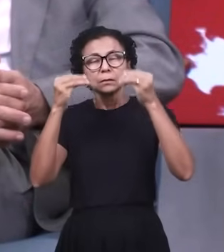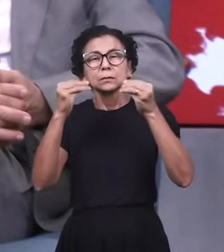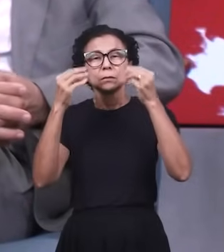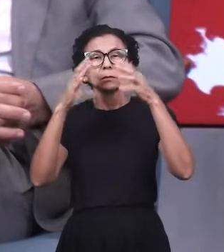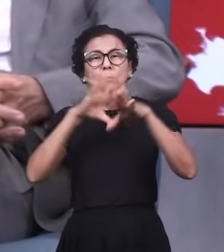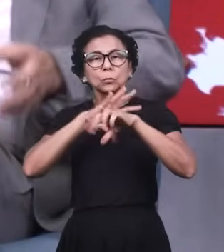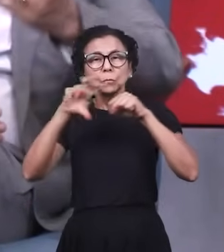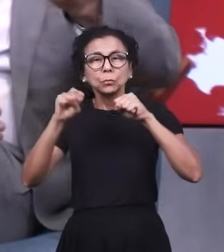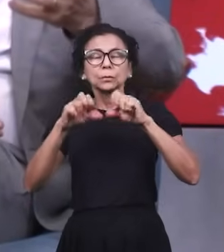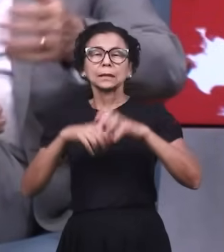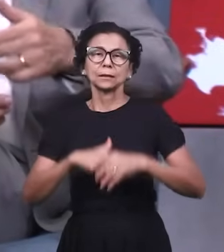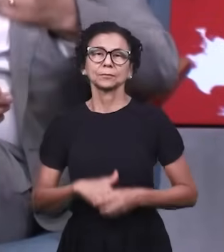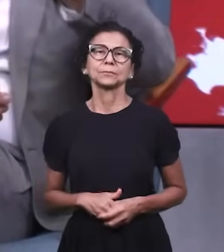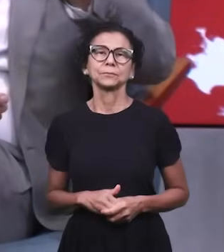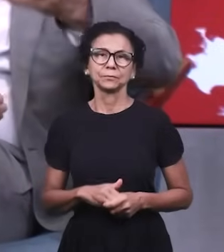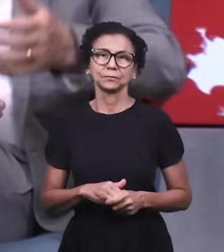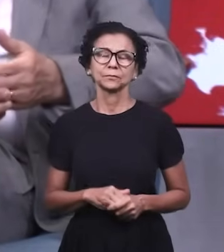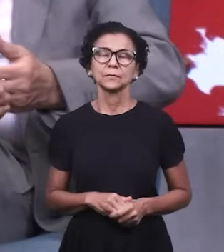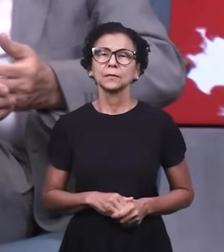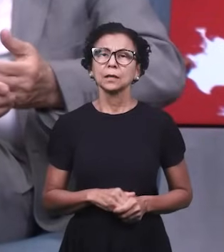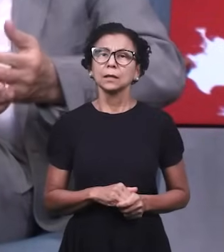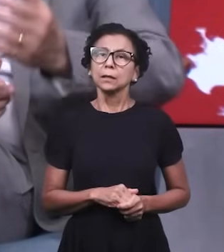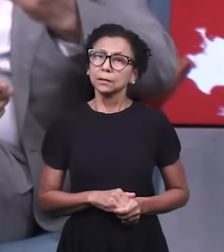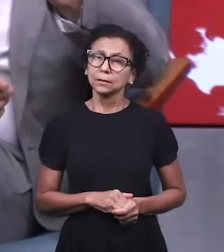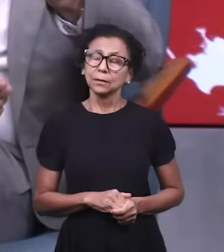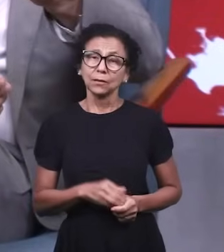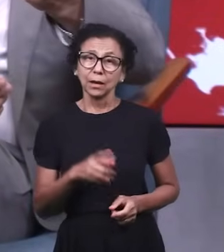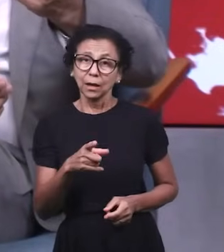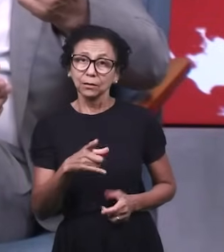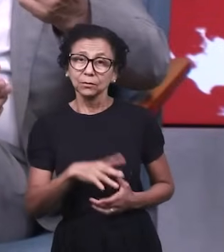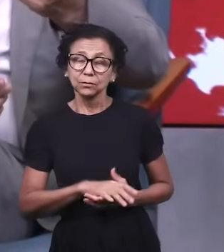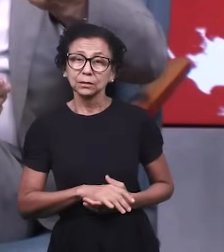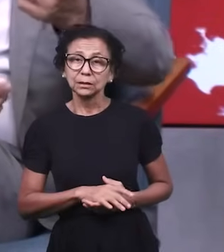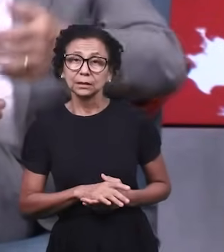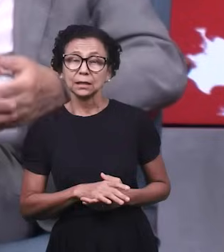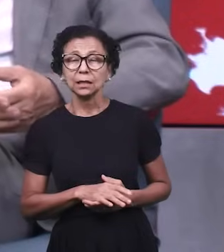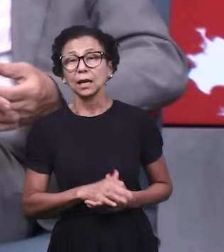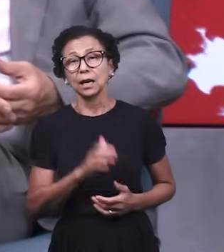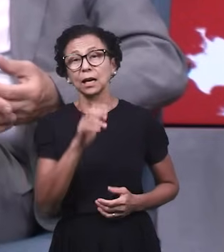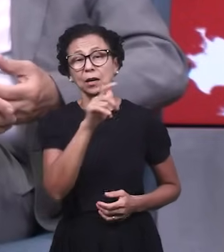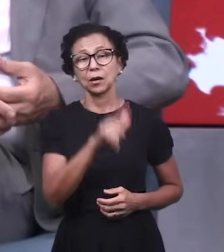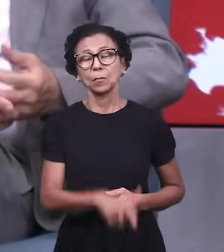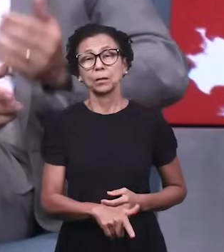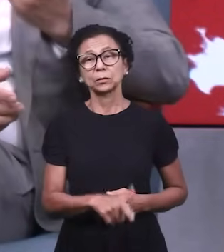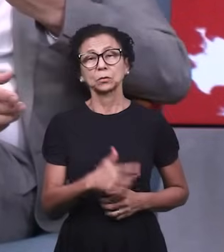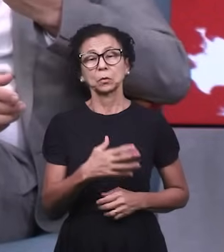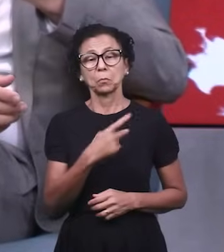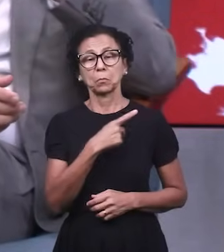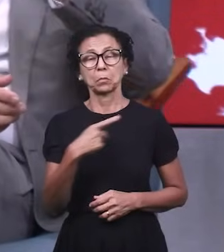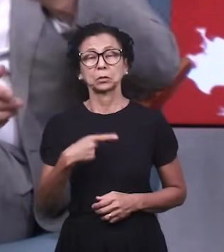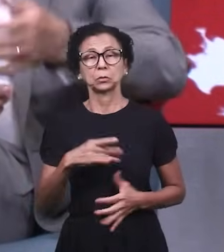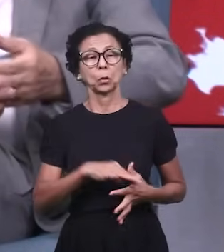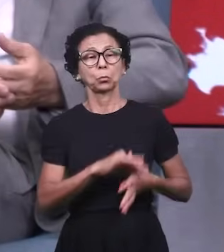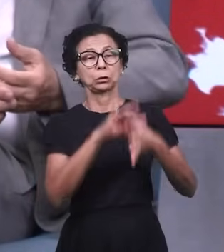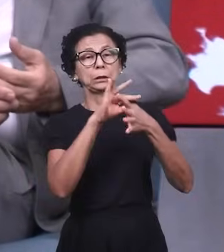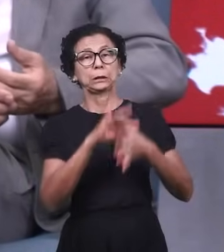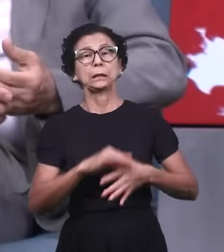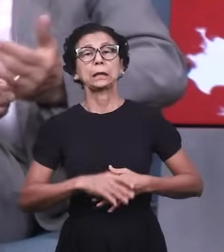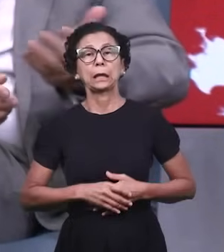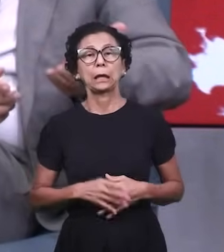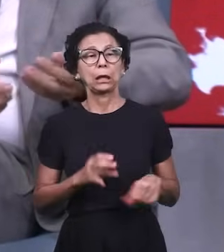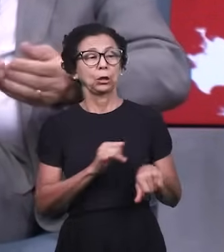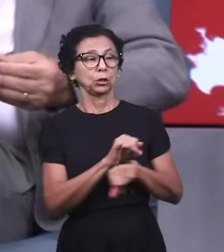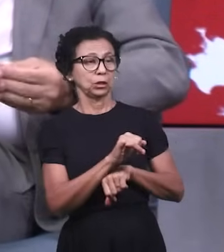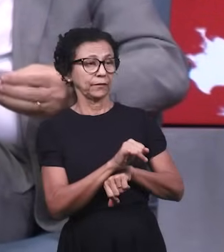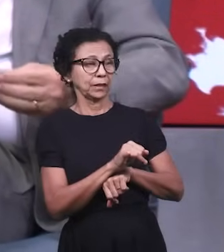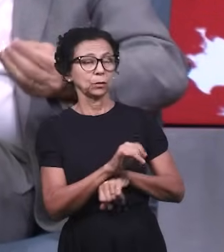homem, o líder ou quem te evangelizou. Não foi ele que operou salvação em você, mas foi o que saiu da boca de Jesus.